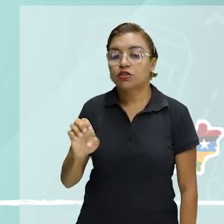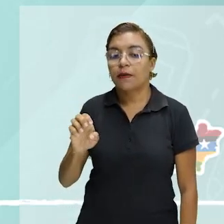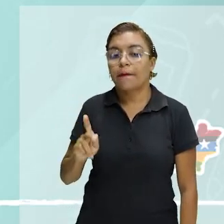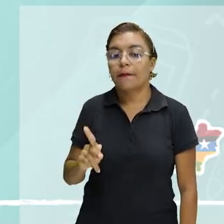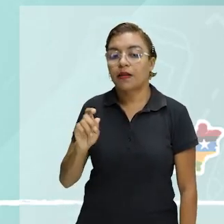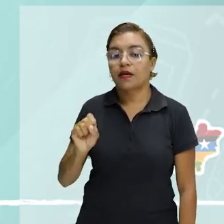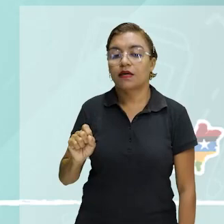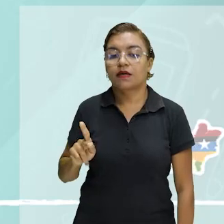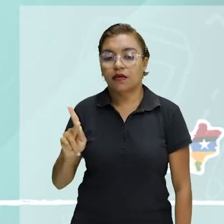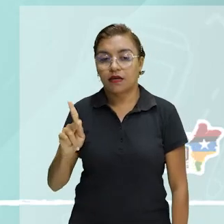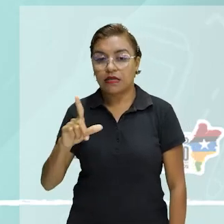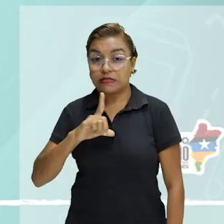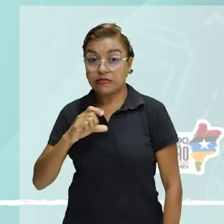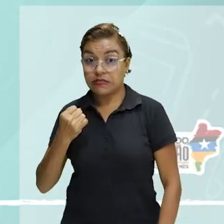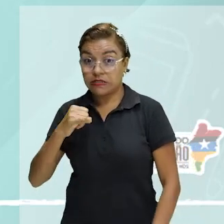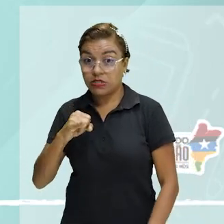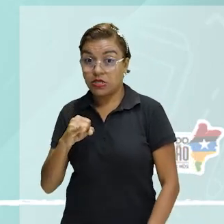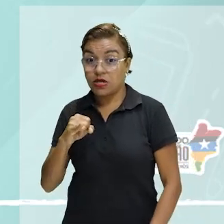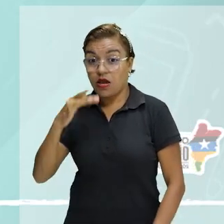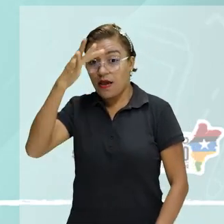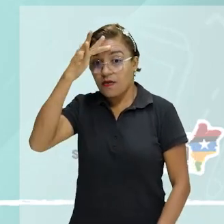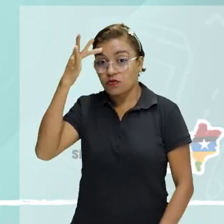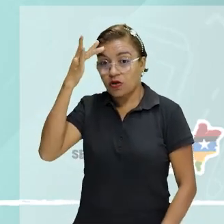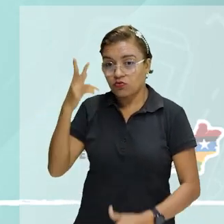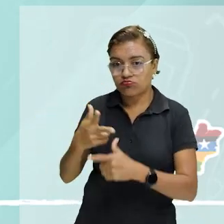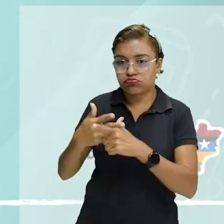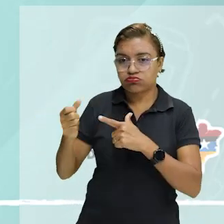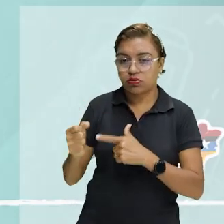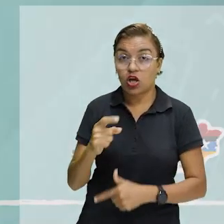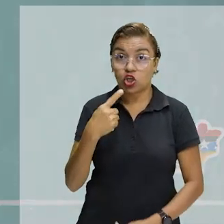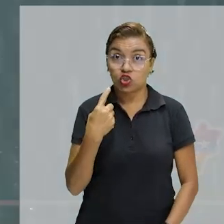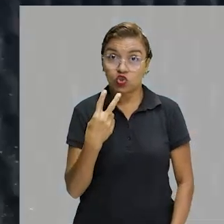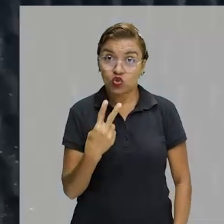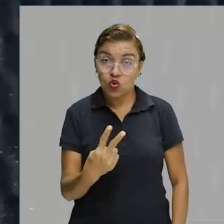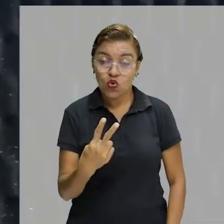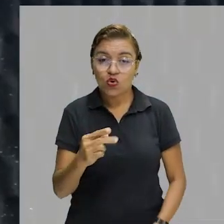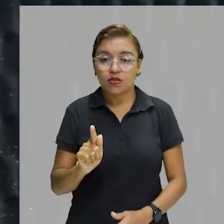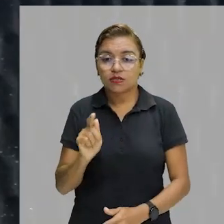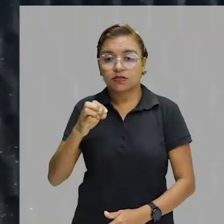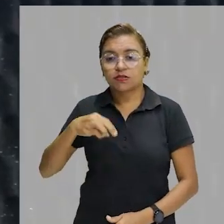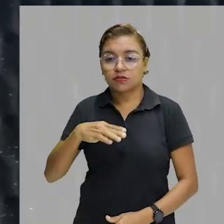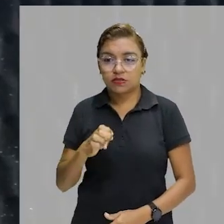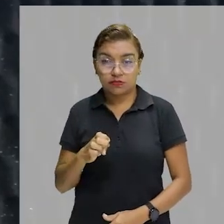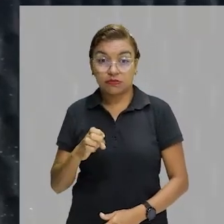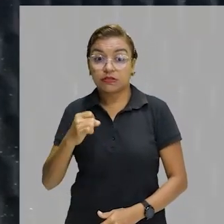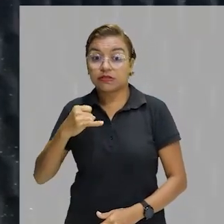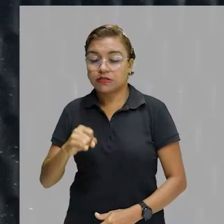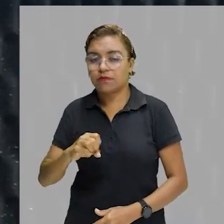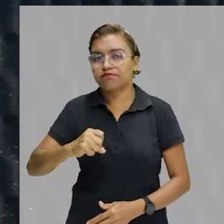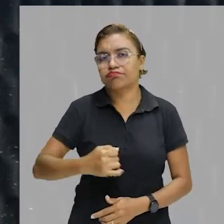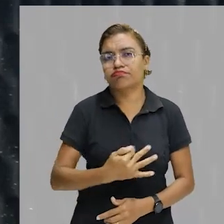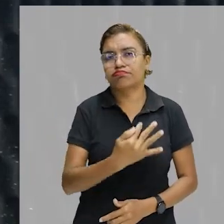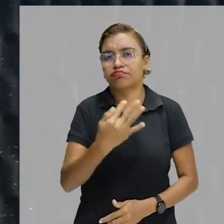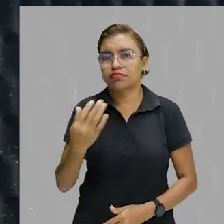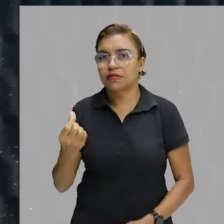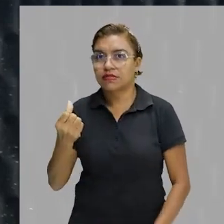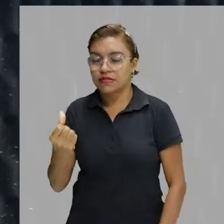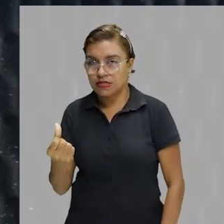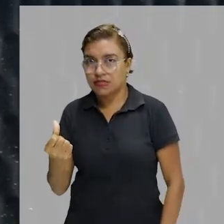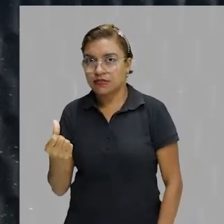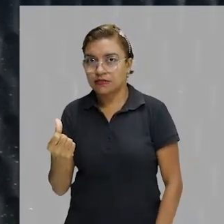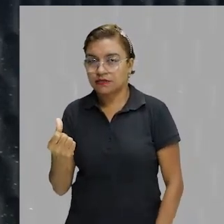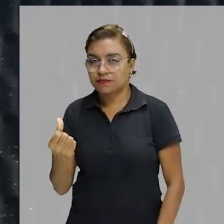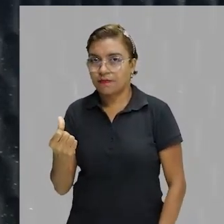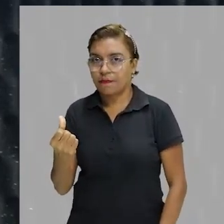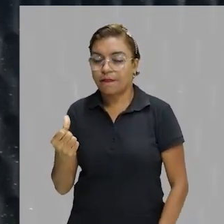set, desde que tenha uma margem de 2 games sobre o seu oponente. Se a contagem chegar a 6 games, um tie break deve